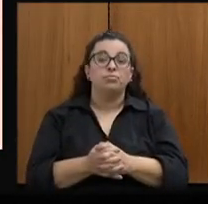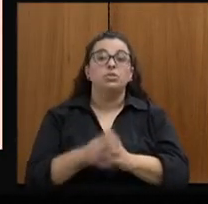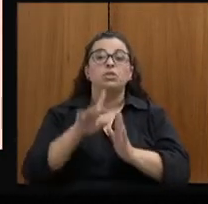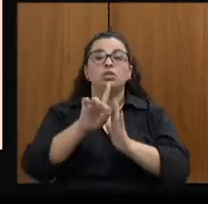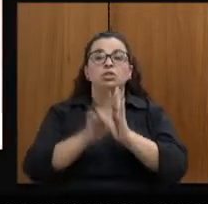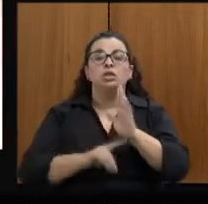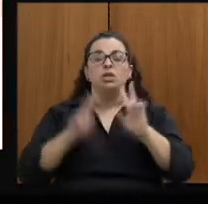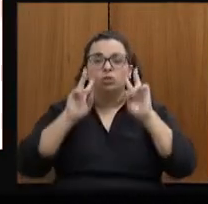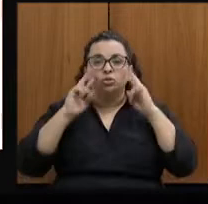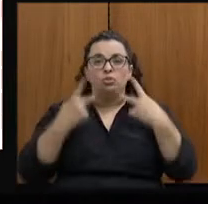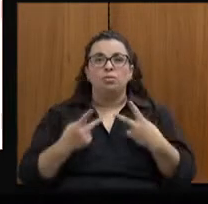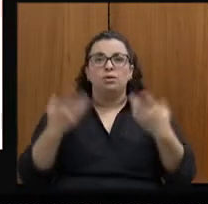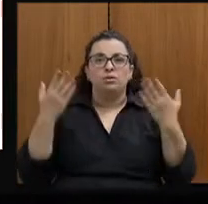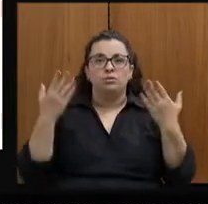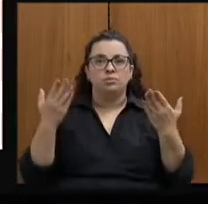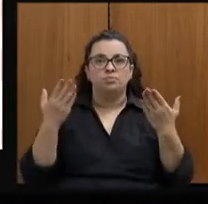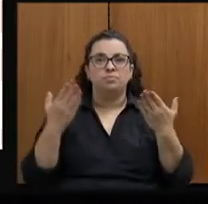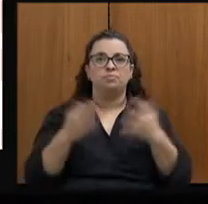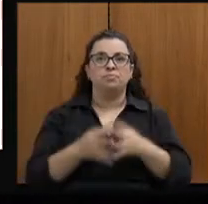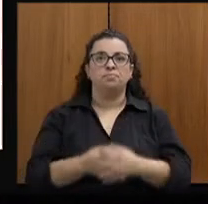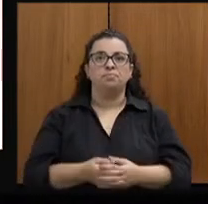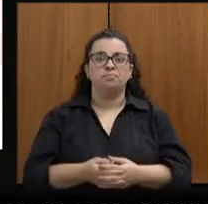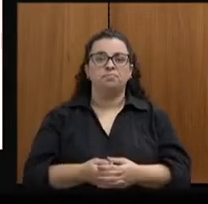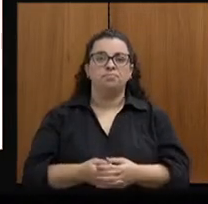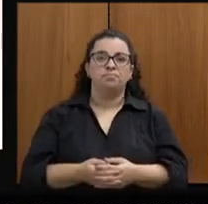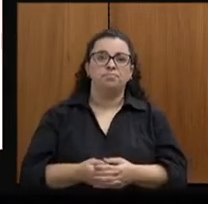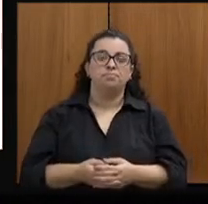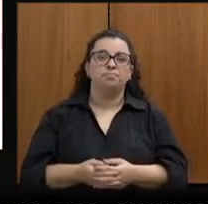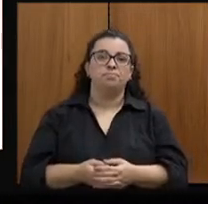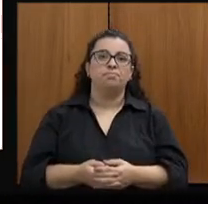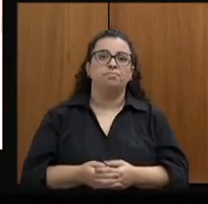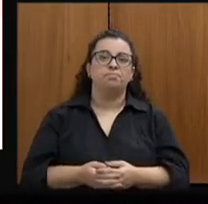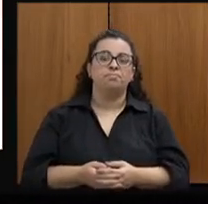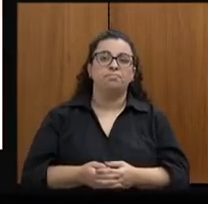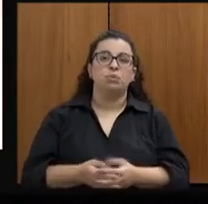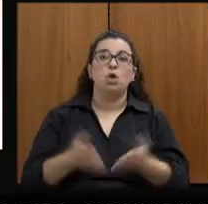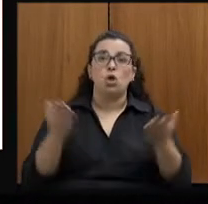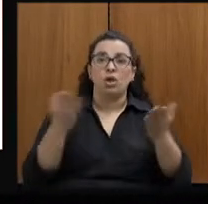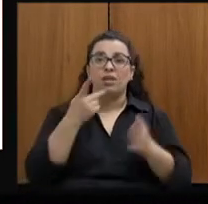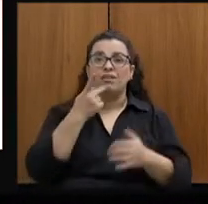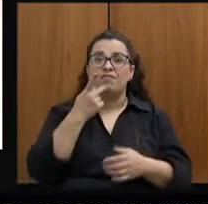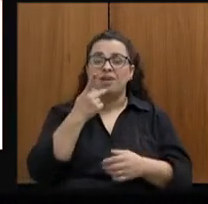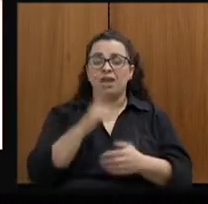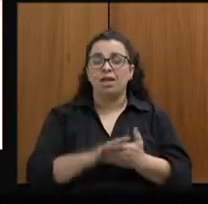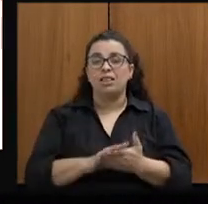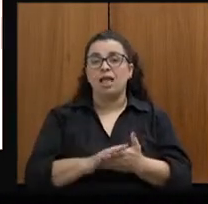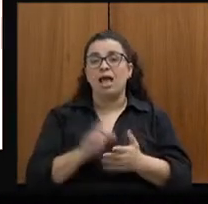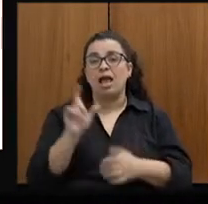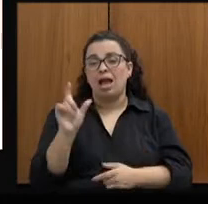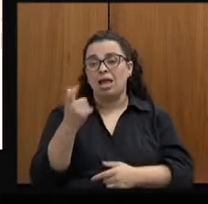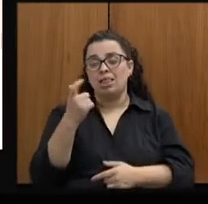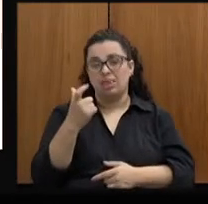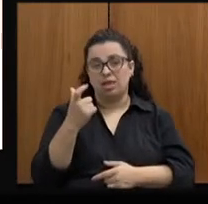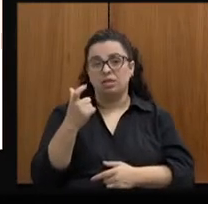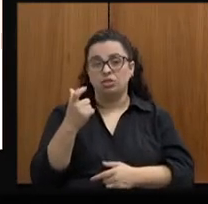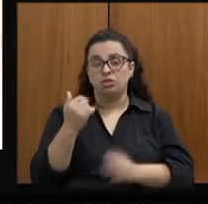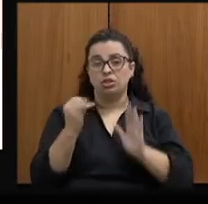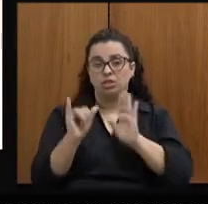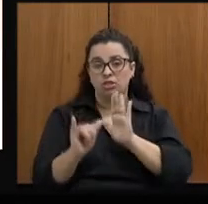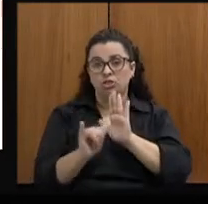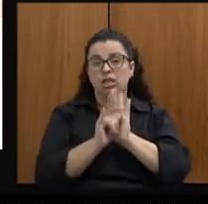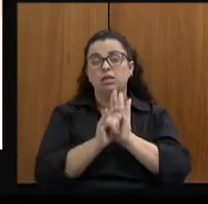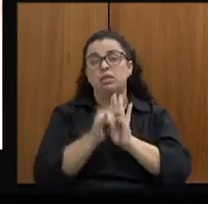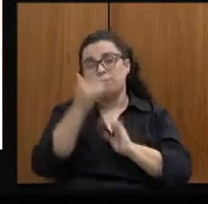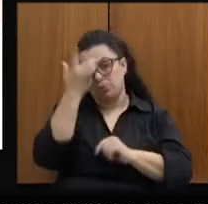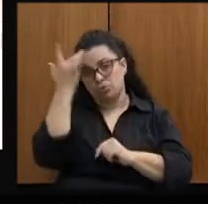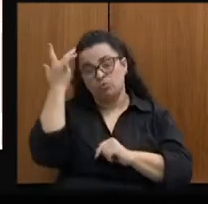favor, pode passar. Eu gostaria aqui de falar da carteira de identificação da pessoa com transtorno de espectro autista.